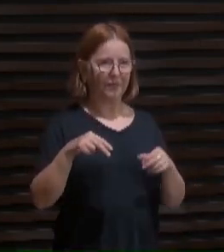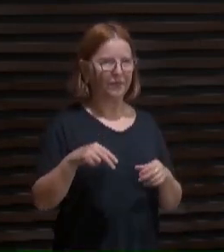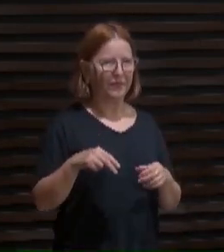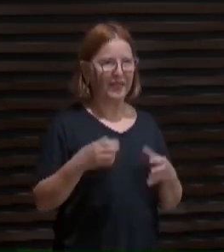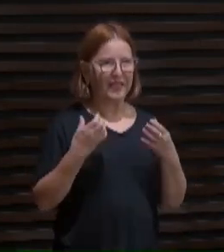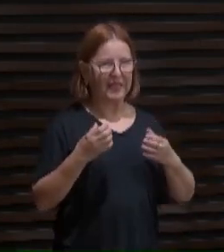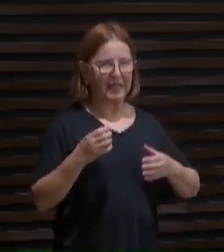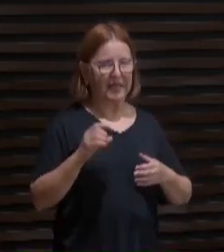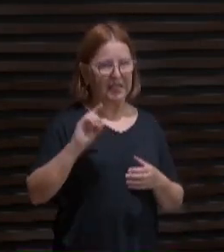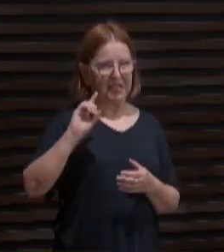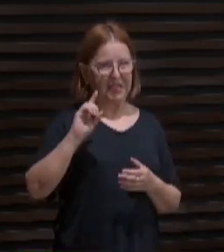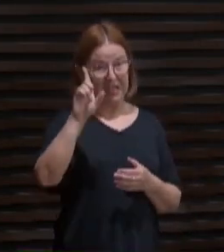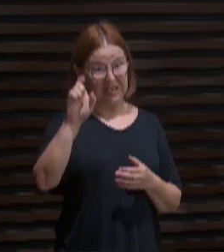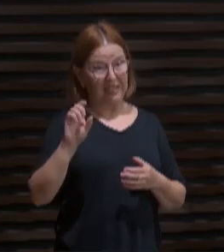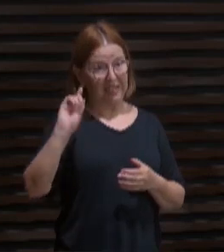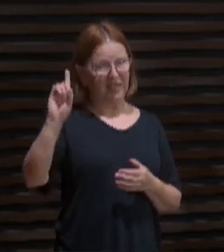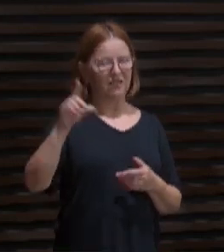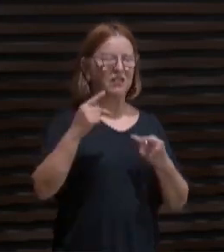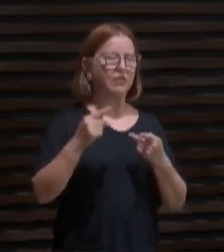Deus. Ele diz,